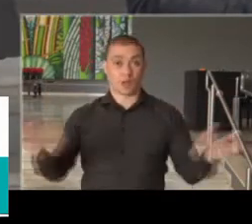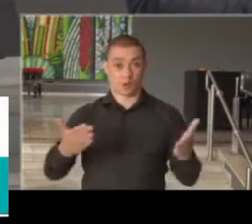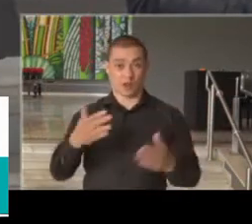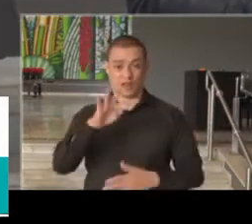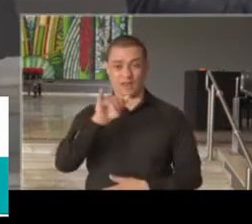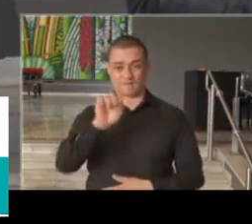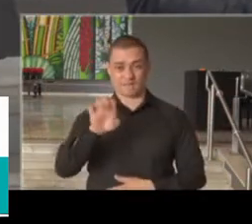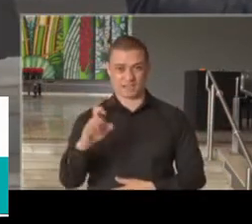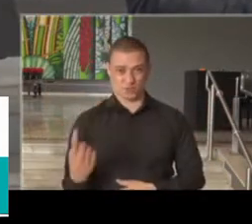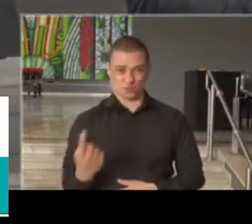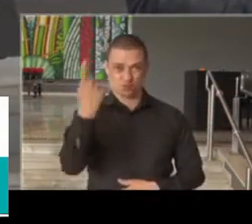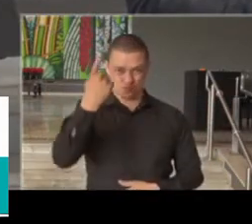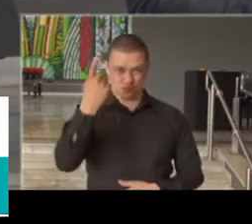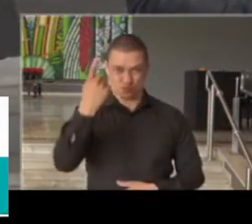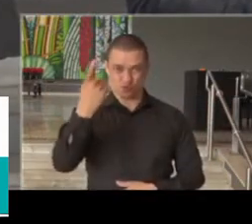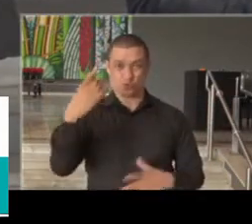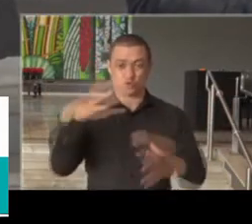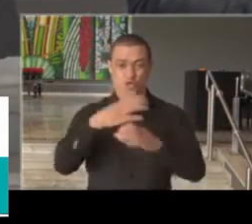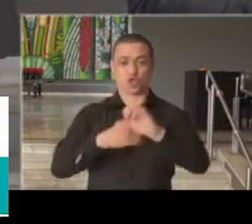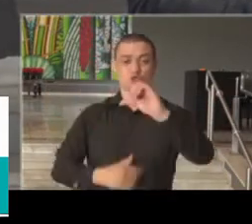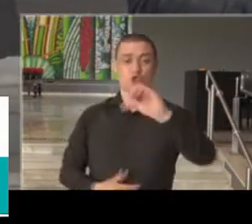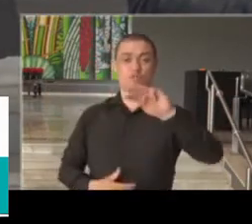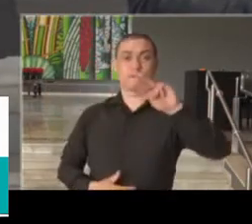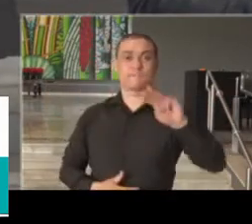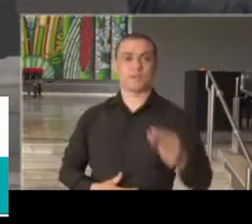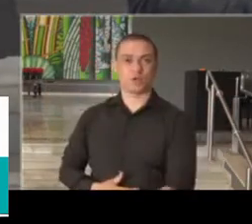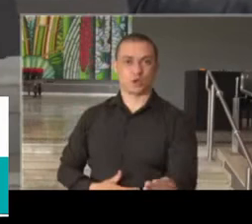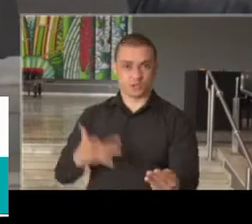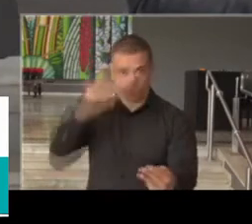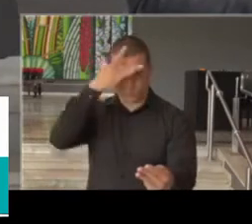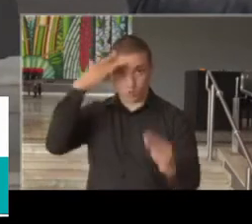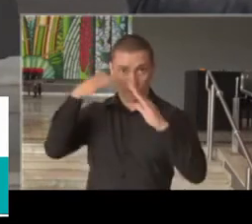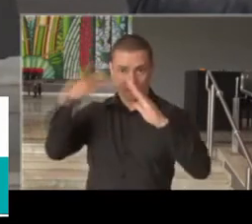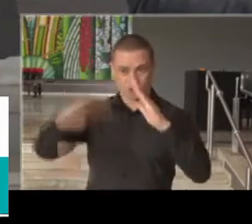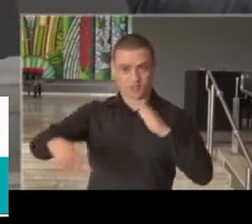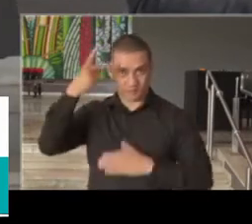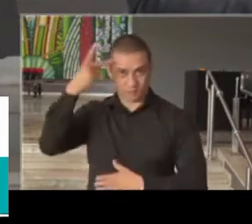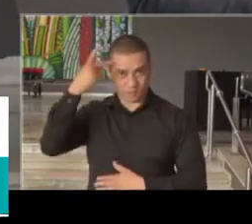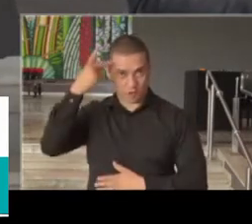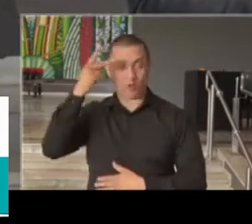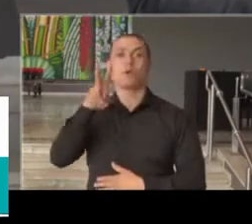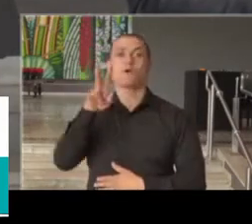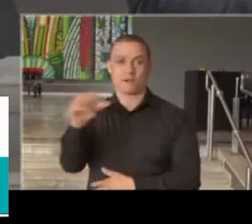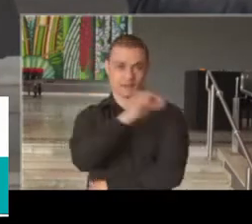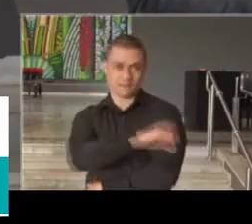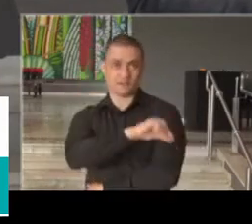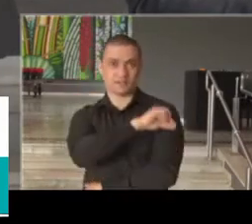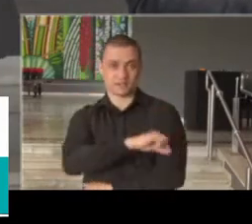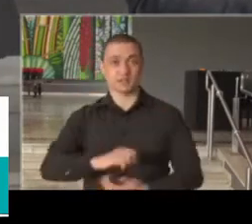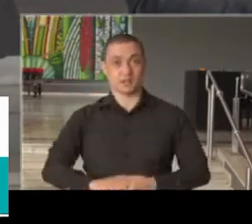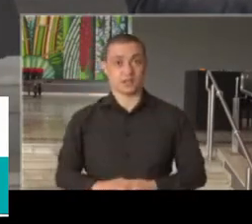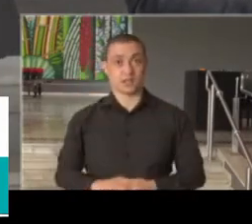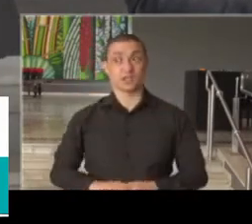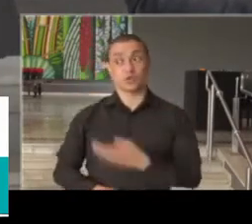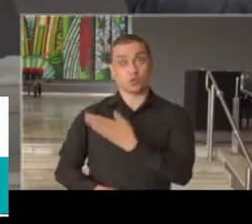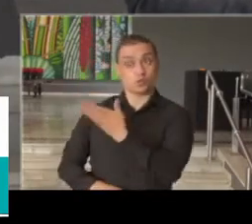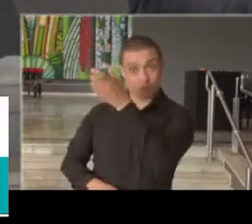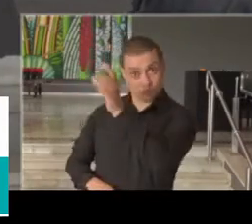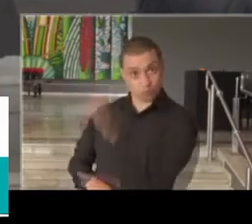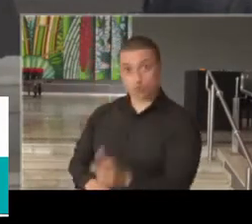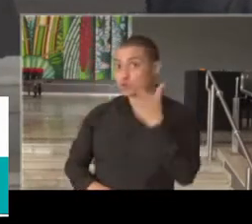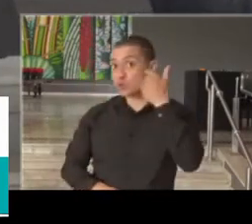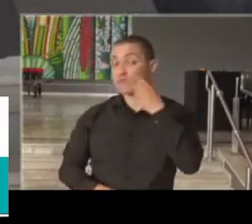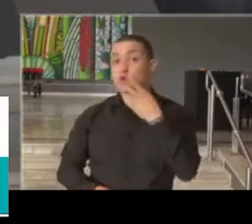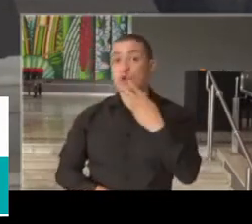fase, 9 milhões de pessoas aqui no estado de São Paulo e o governador anuncia